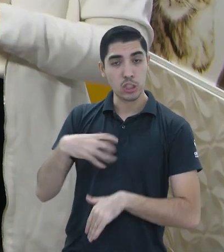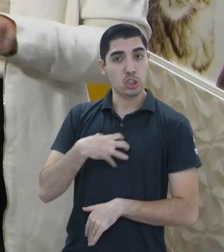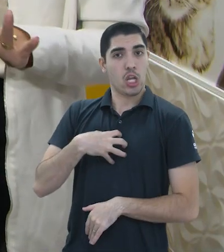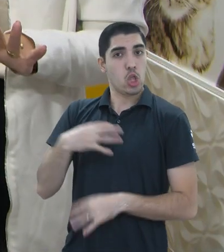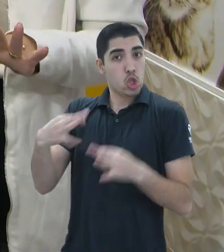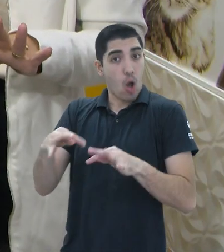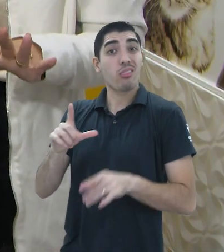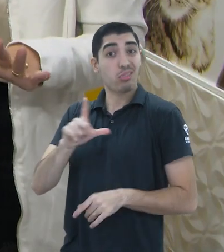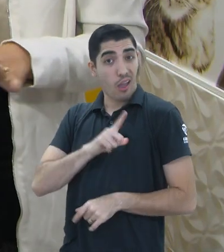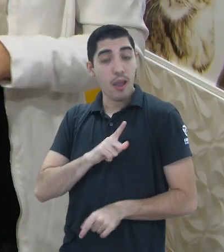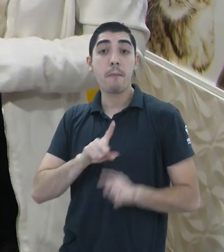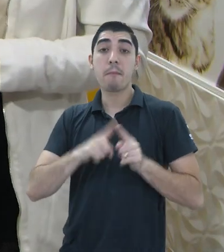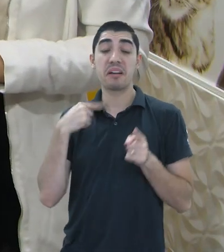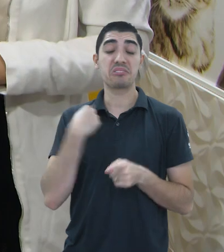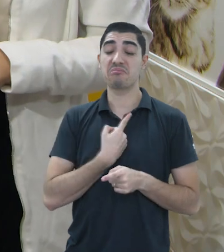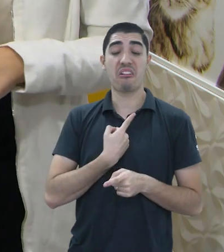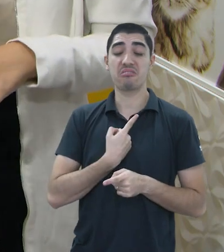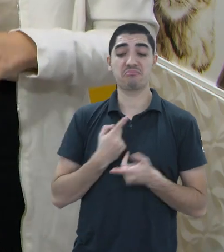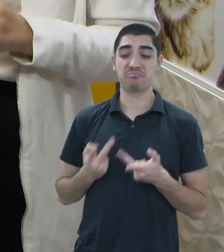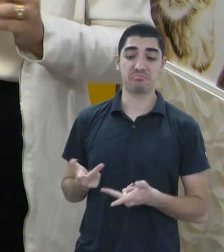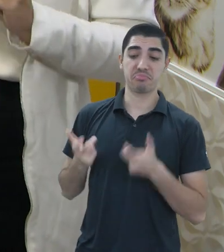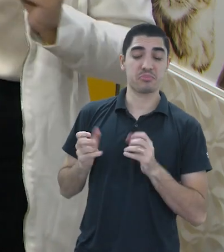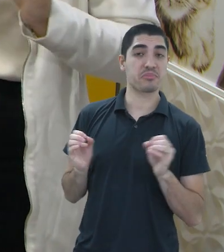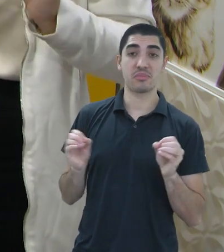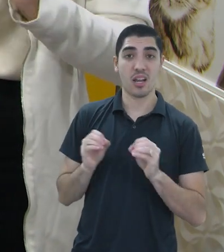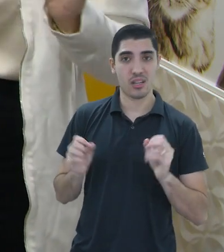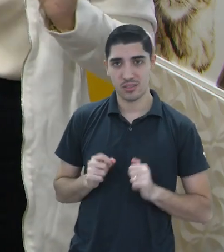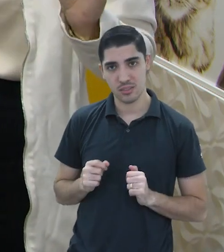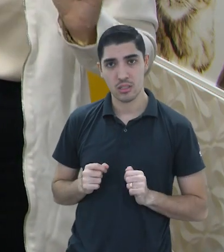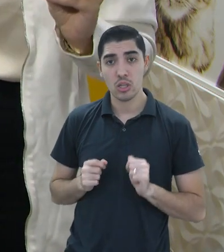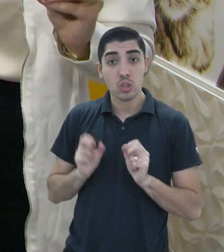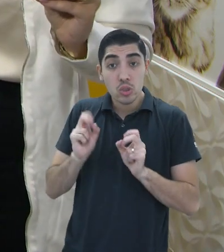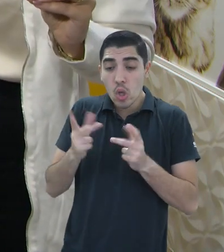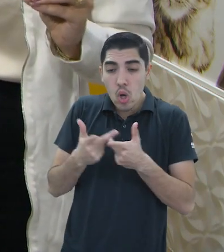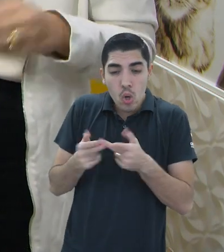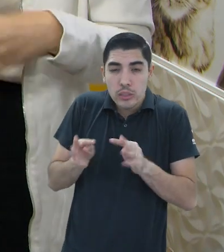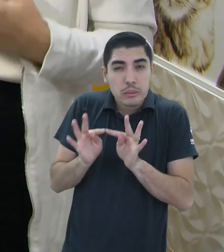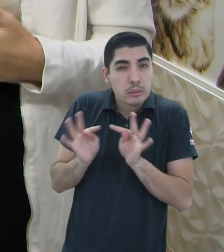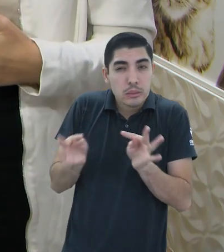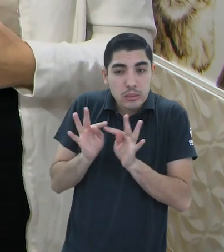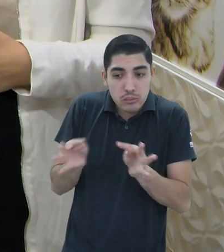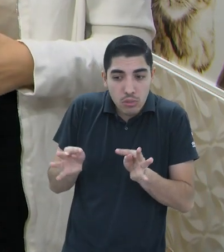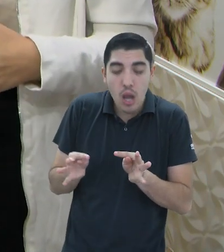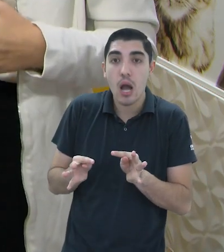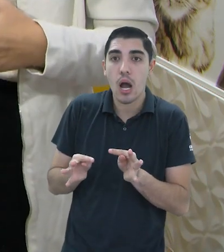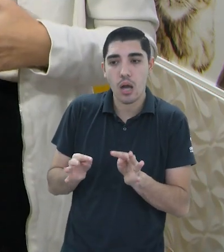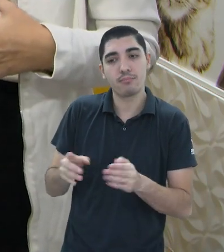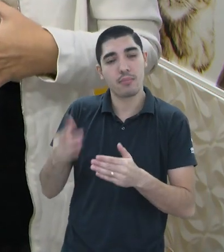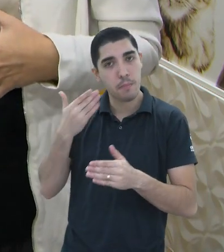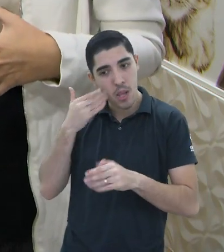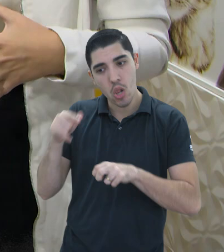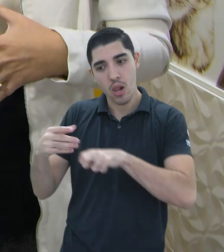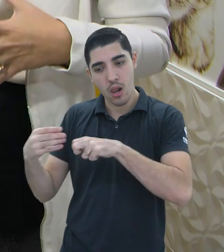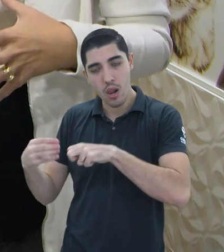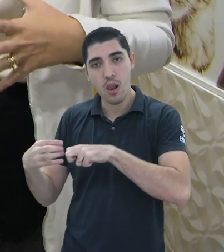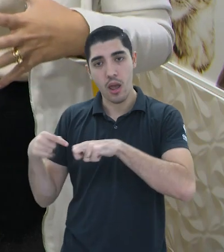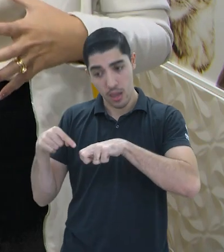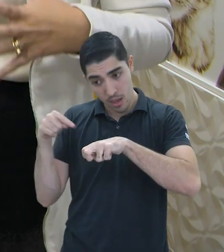gente nem percebe. Não percebe. Então, os simples sinais clínicos é importante trazer. Não deixar o